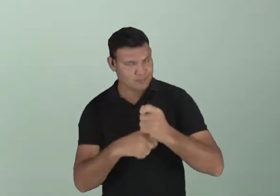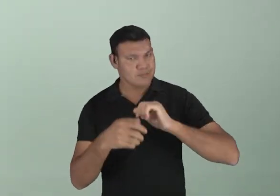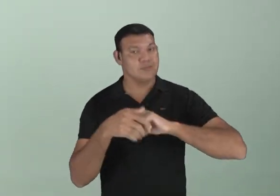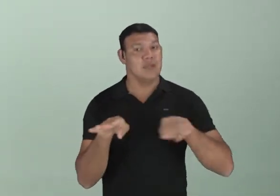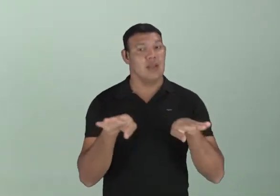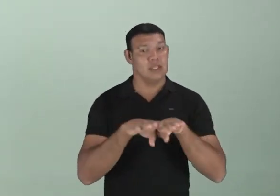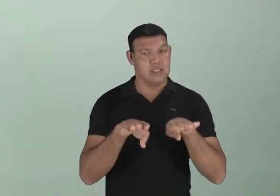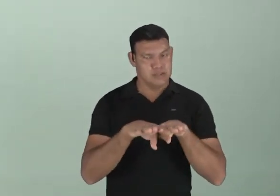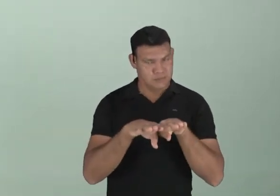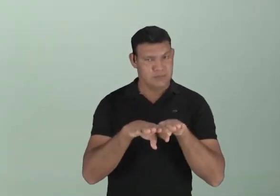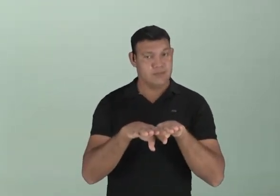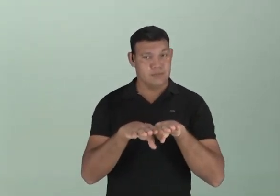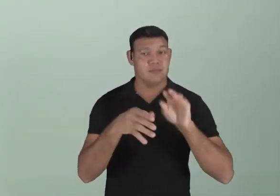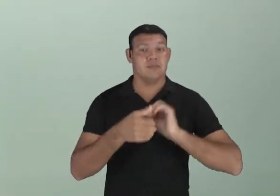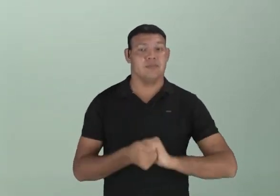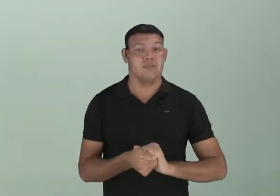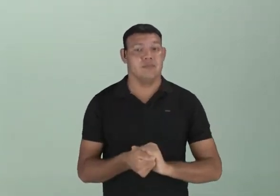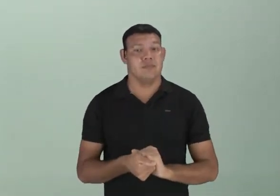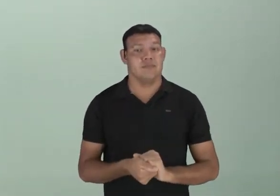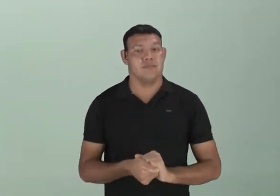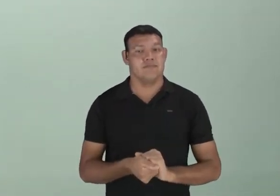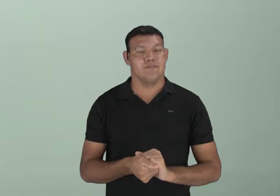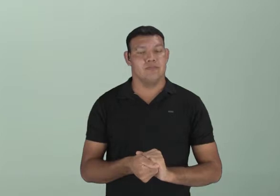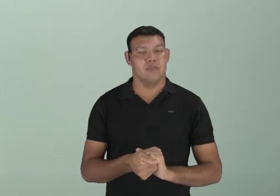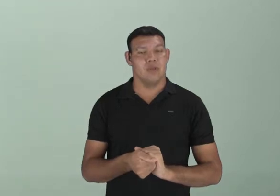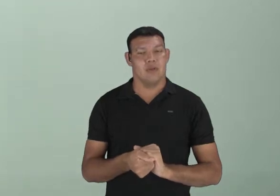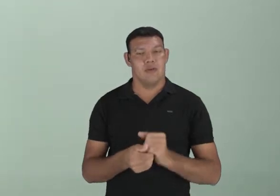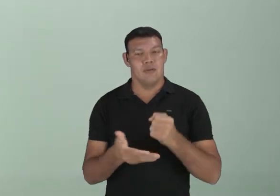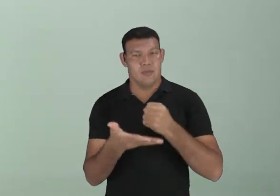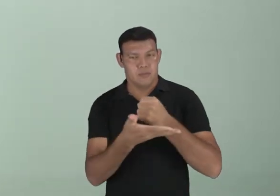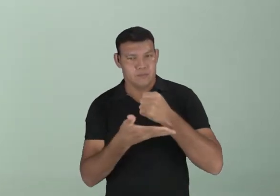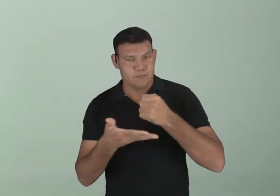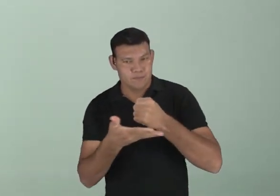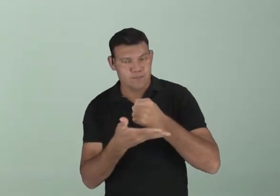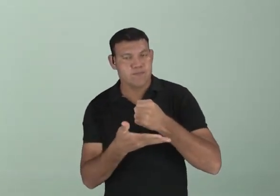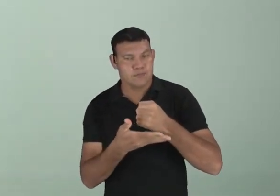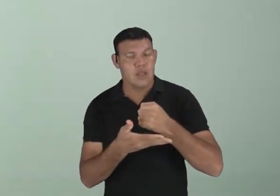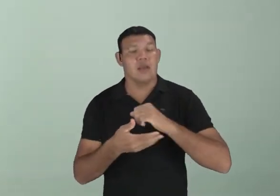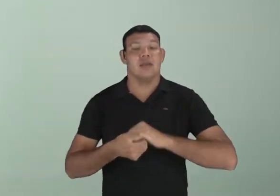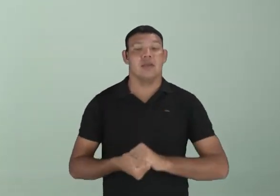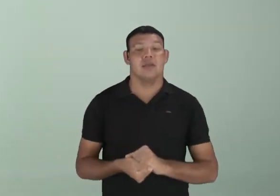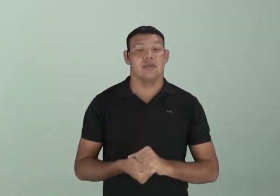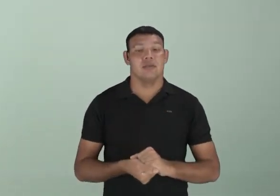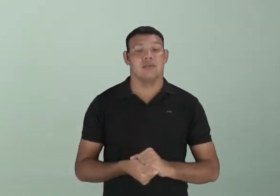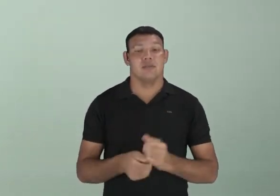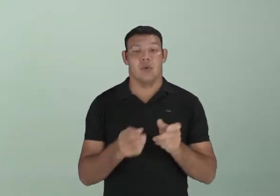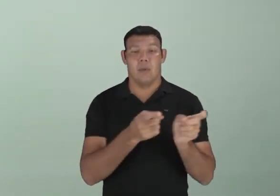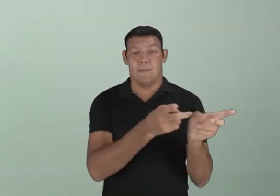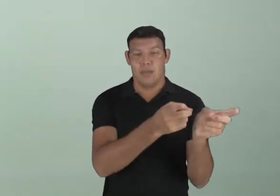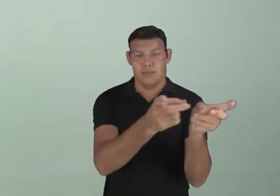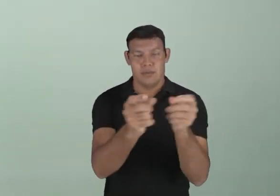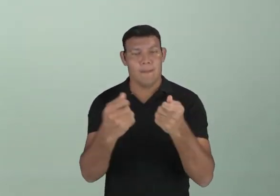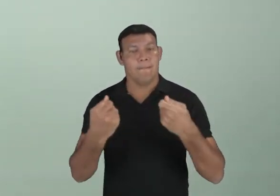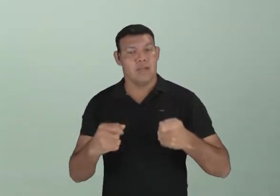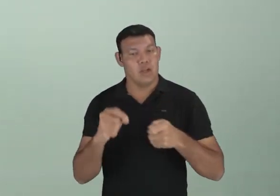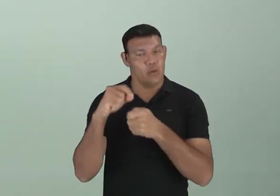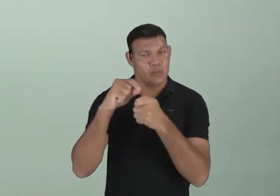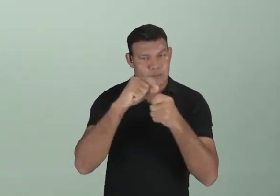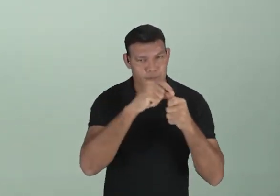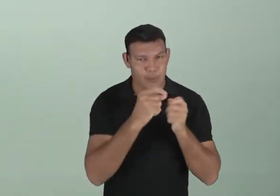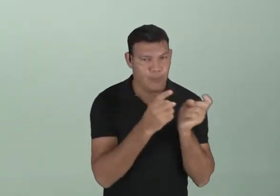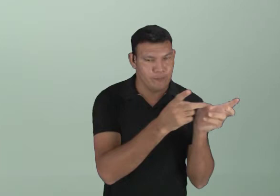ela está absolutamente alicerçada na questão do mercado. É necessário produzir, é